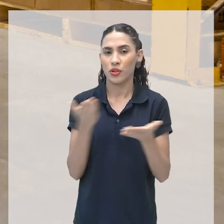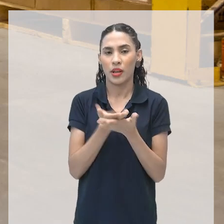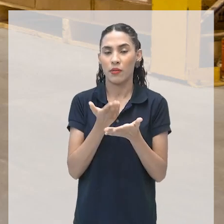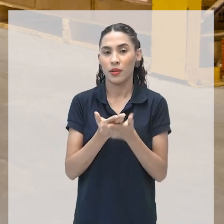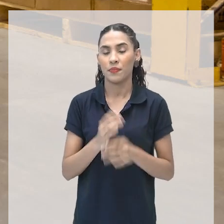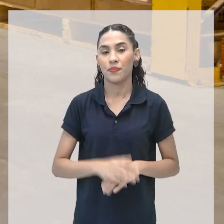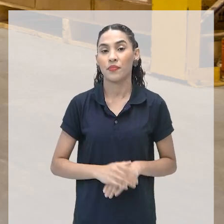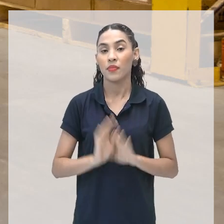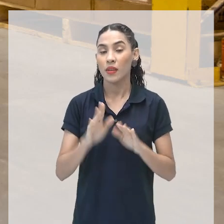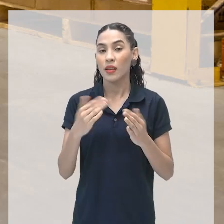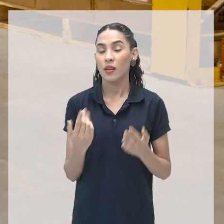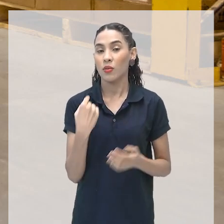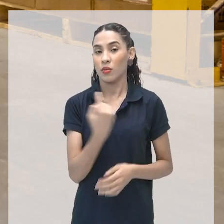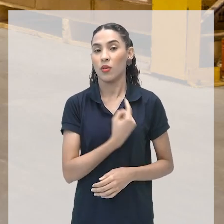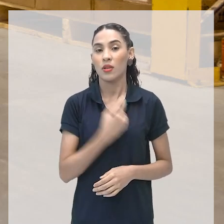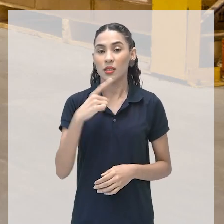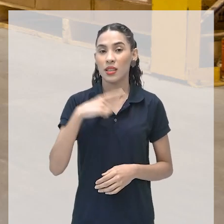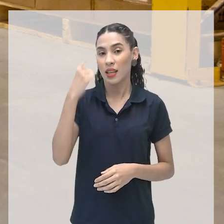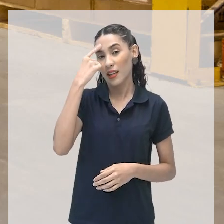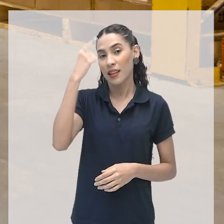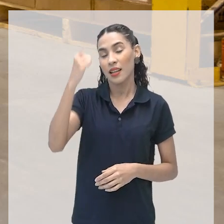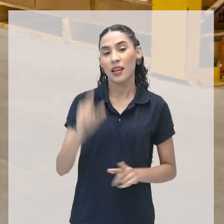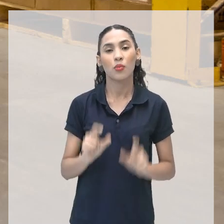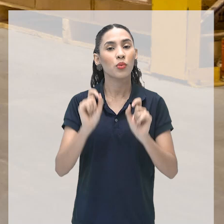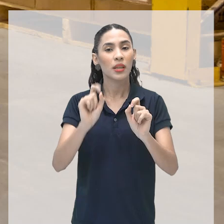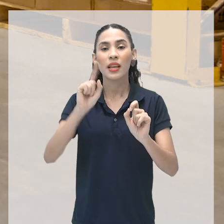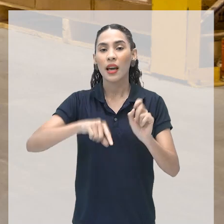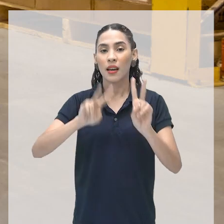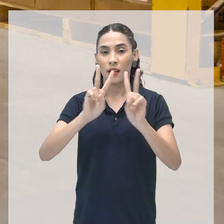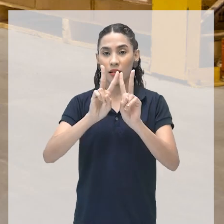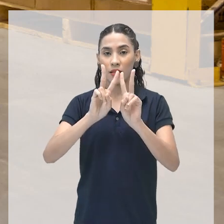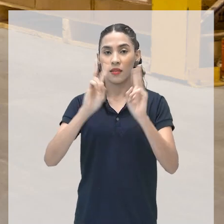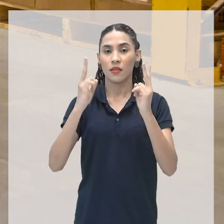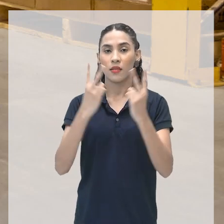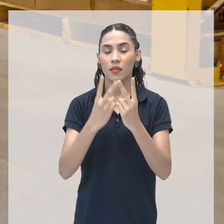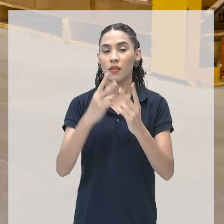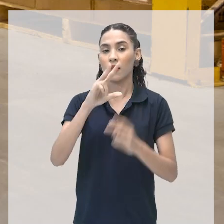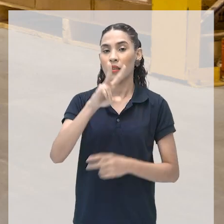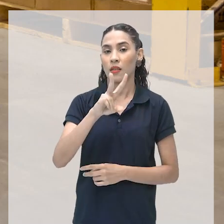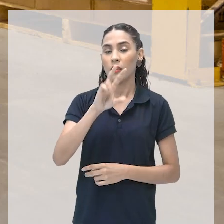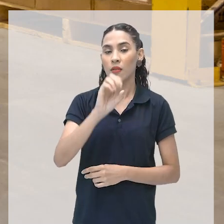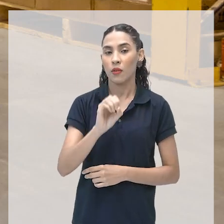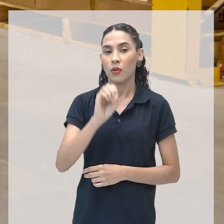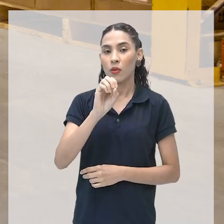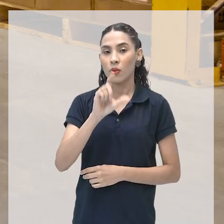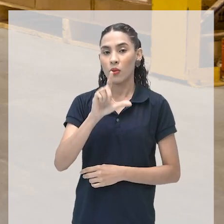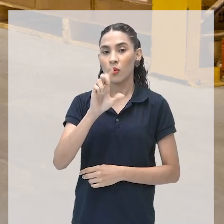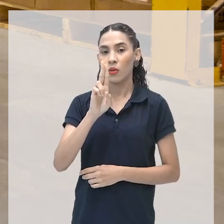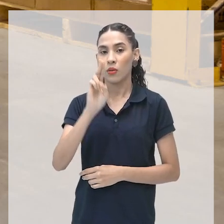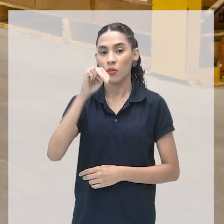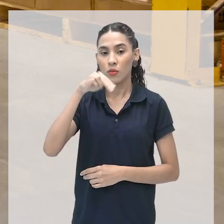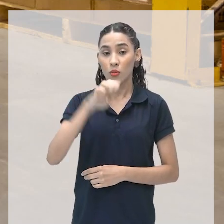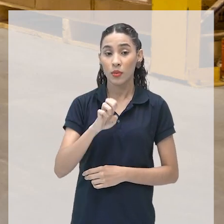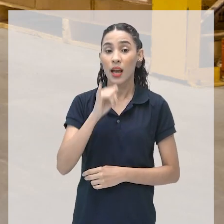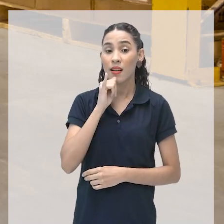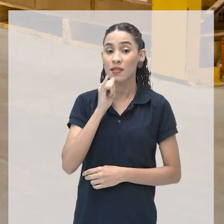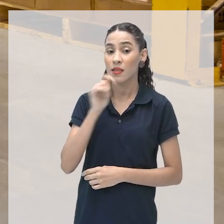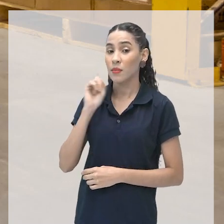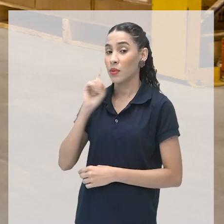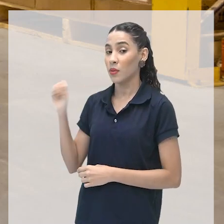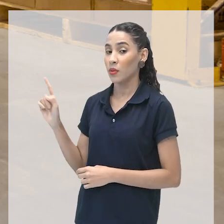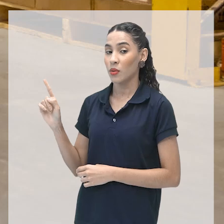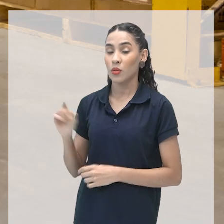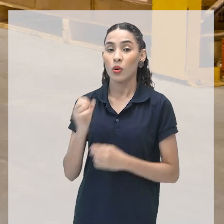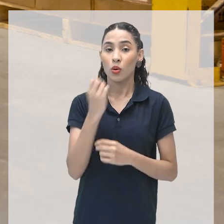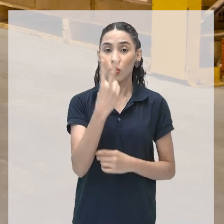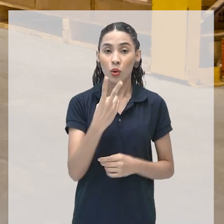Para a gente ter uma ideia, então, do que seria um volume, né? Então, olha só, eu vou trazer aqui para esse estoque 2